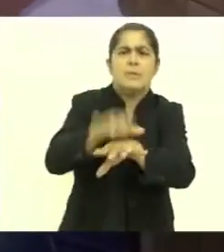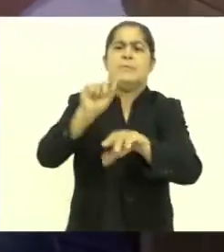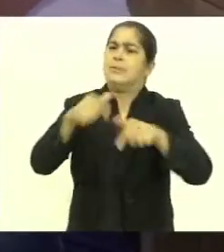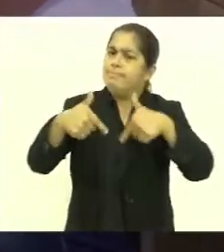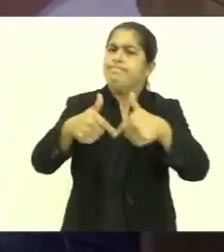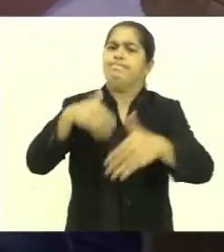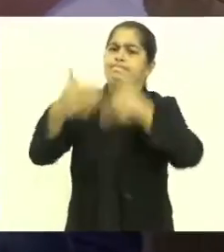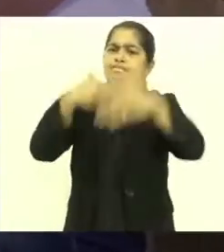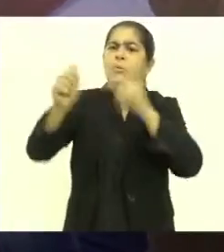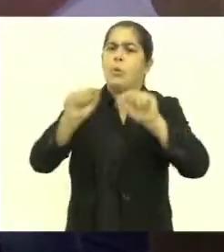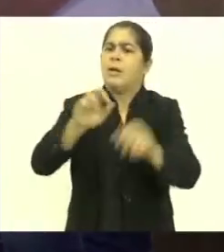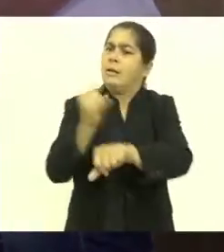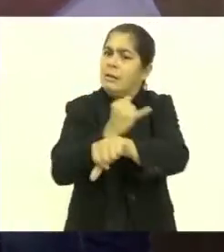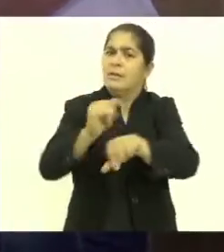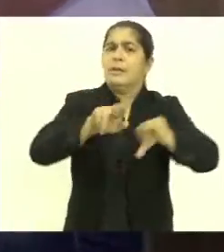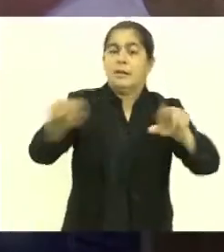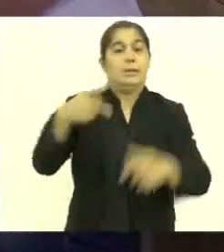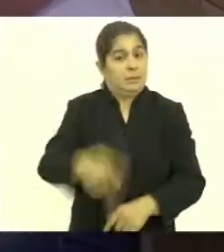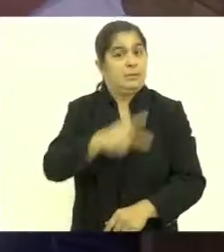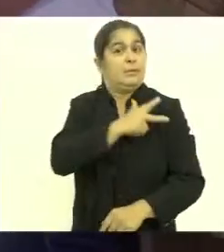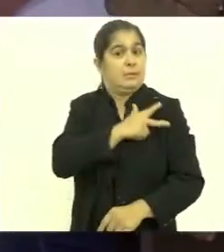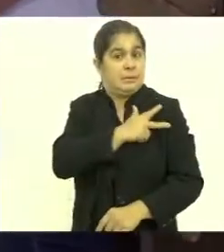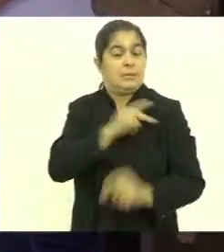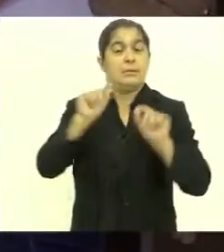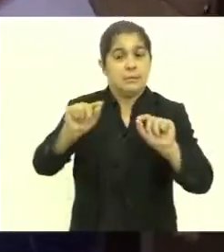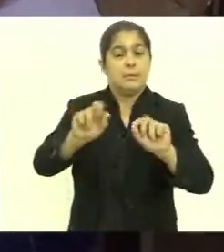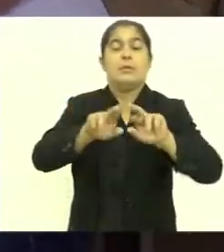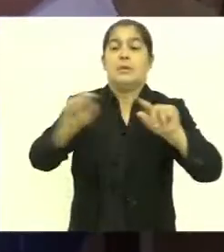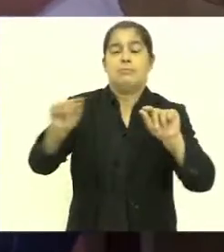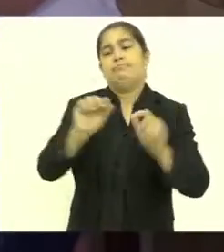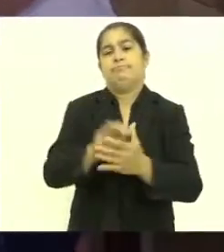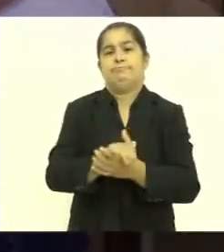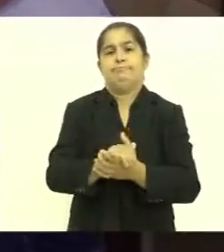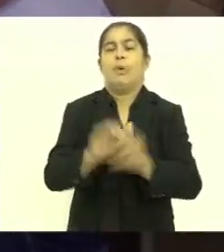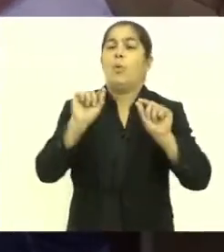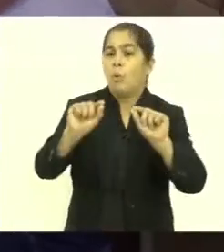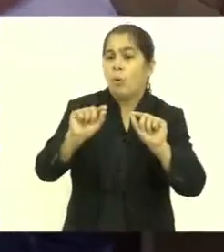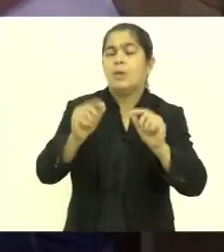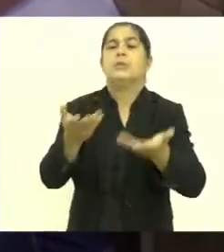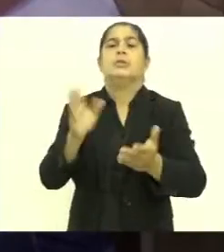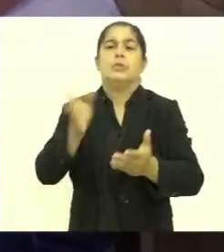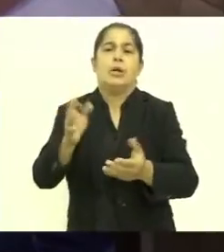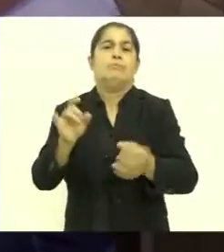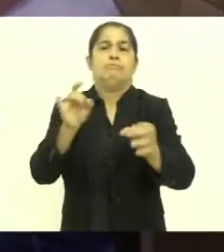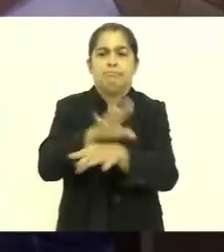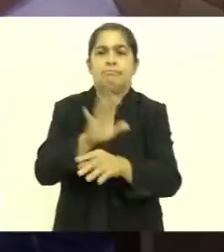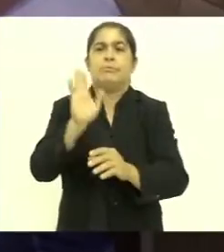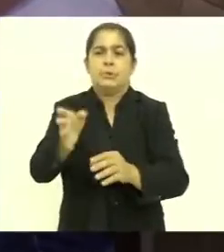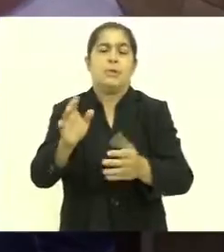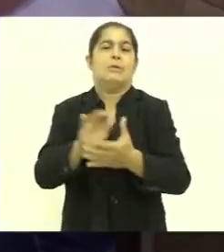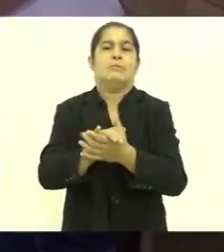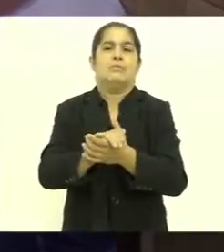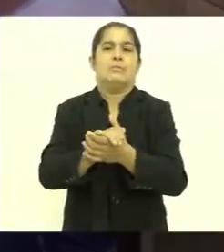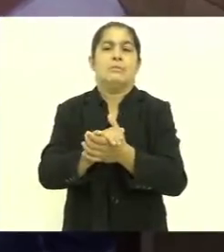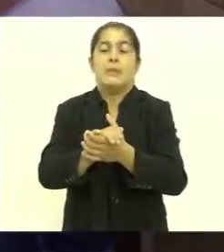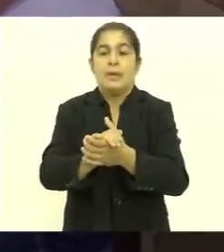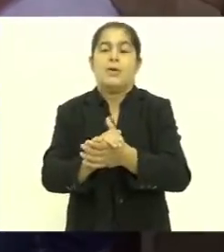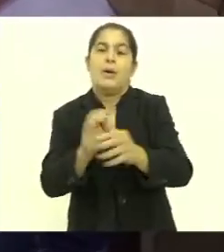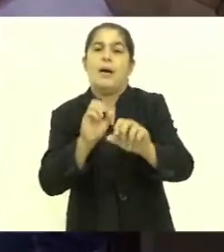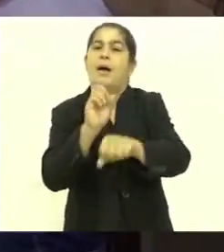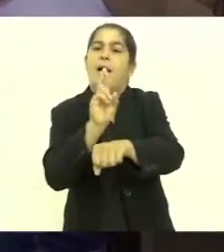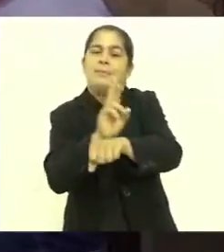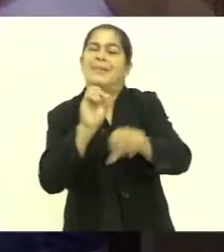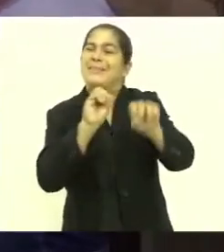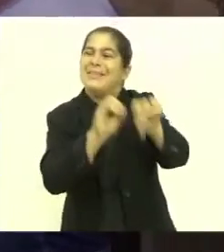uma sociedade efetivamente inclusiva, a gente precisa criar condições. Aqui na FUNAD, nós implantamos também, nós já temos o serviço